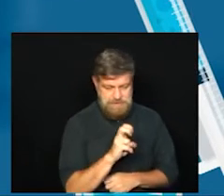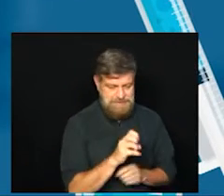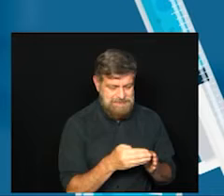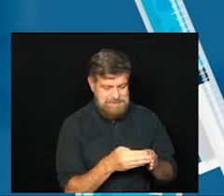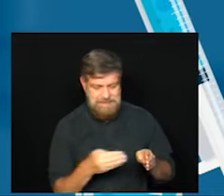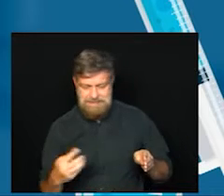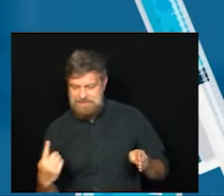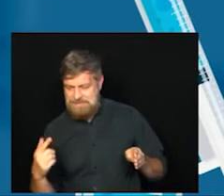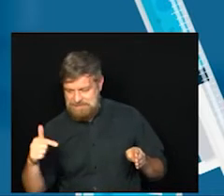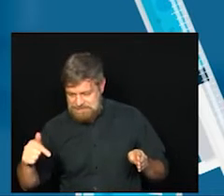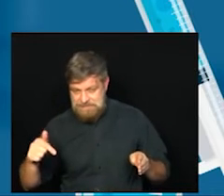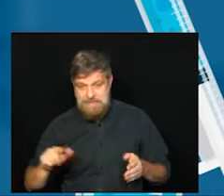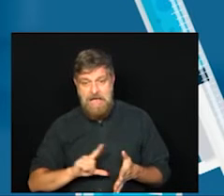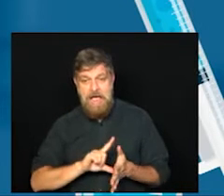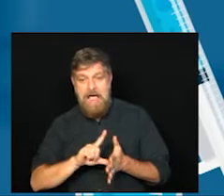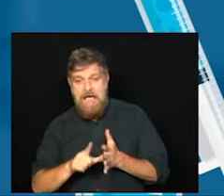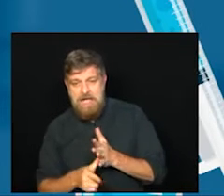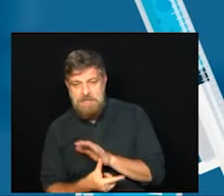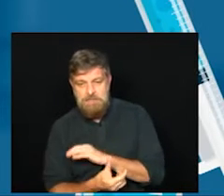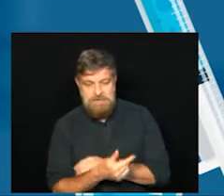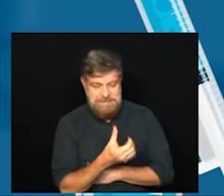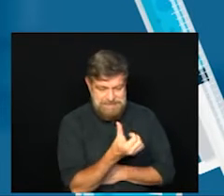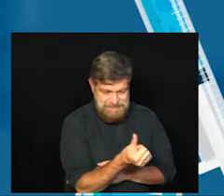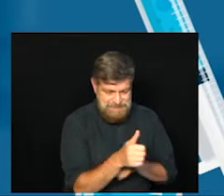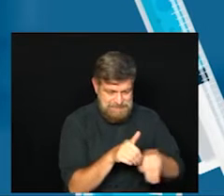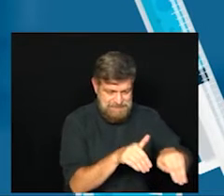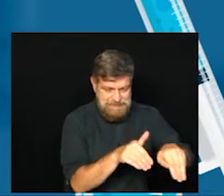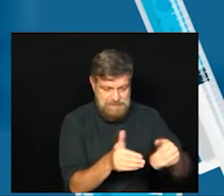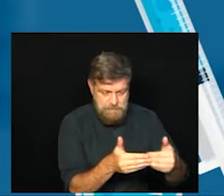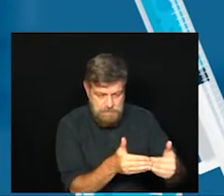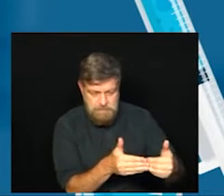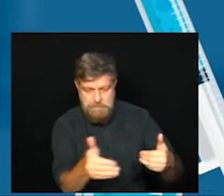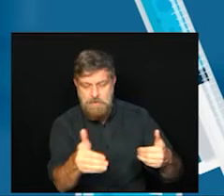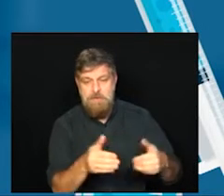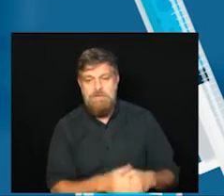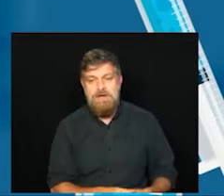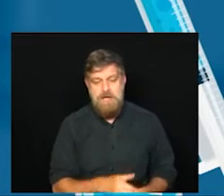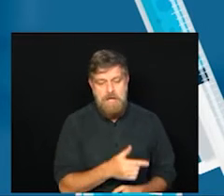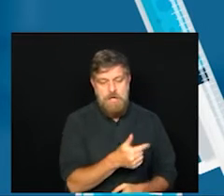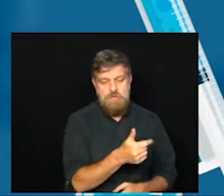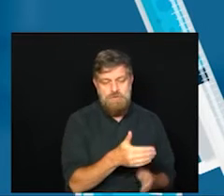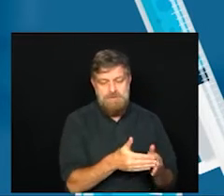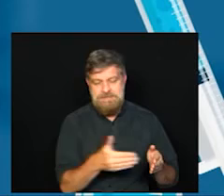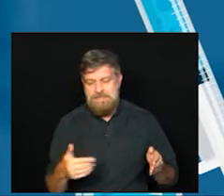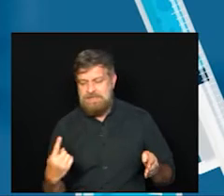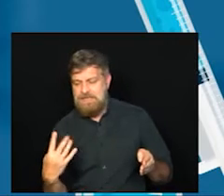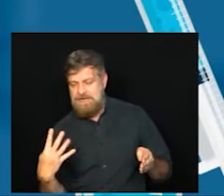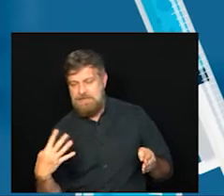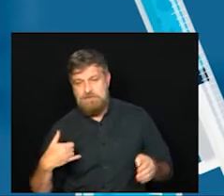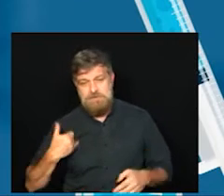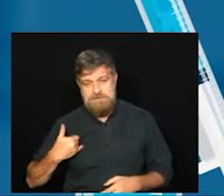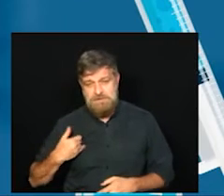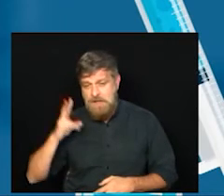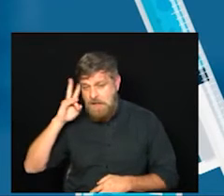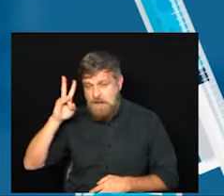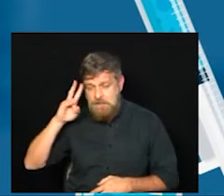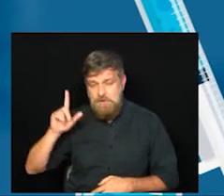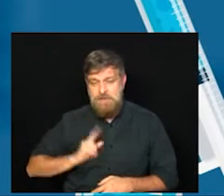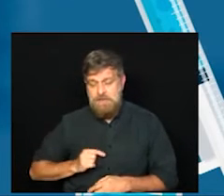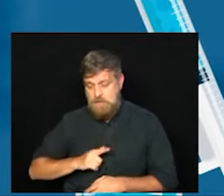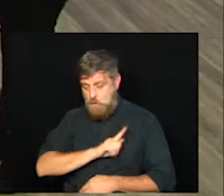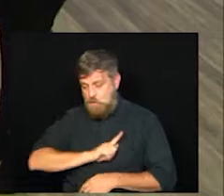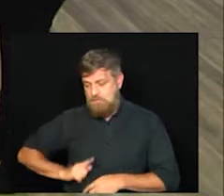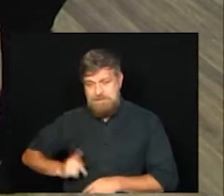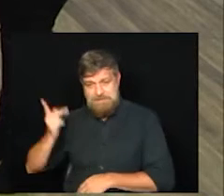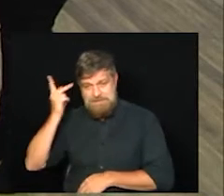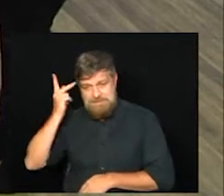17 anos, e a partir do dia 6 de setembro, todos que têm entre 12 e 14 anos. Lembrando que o governador